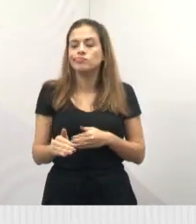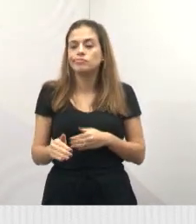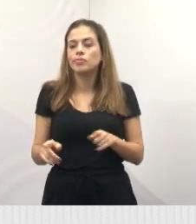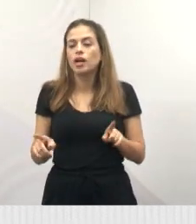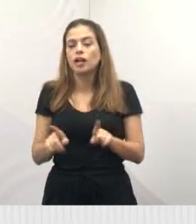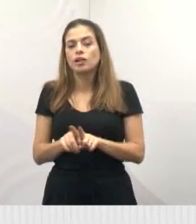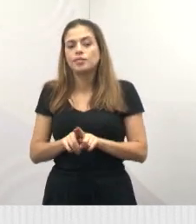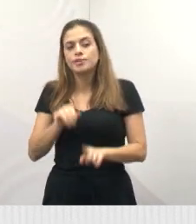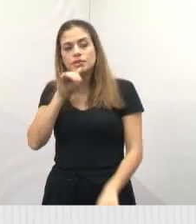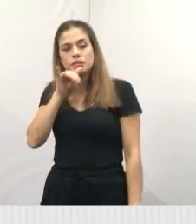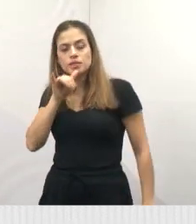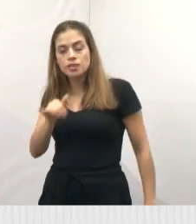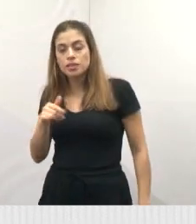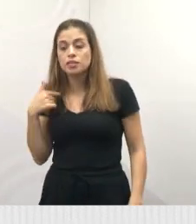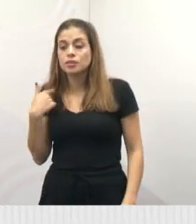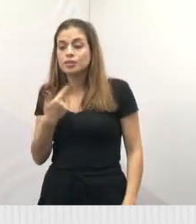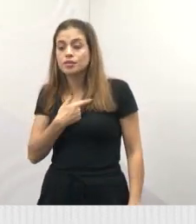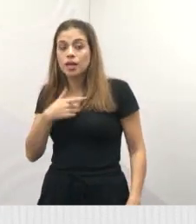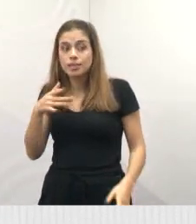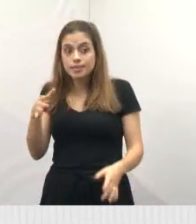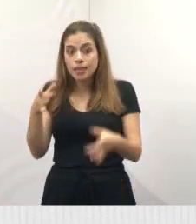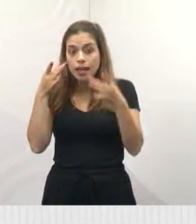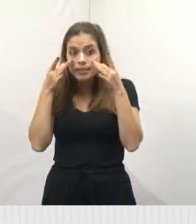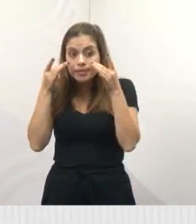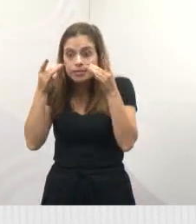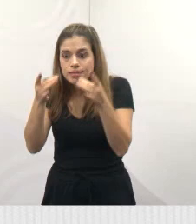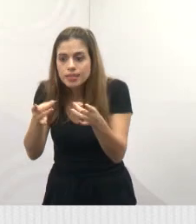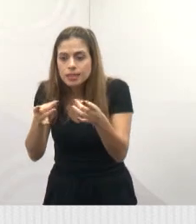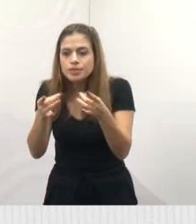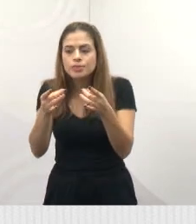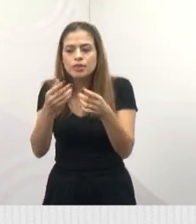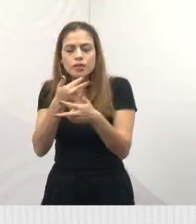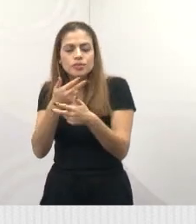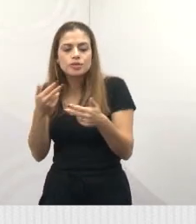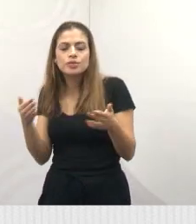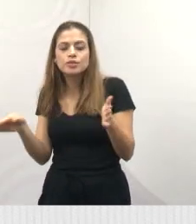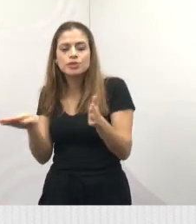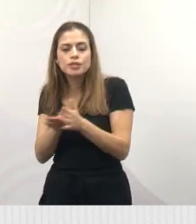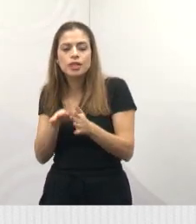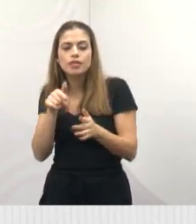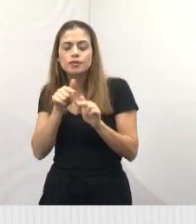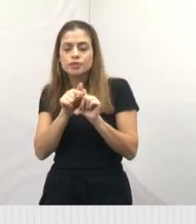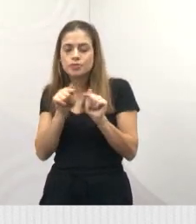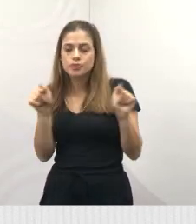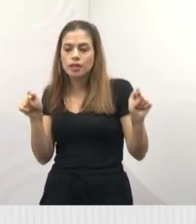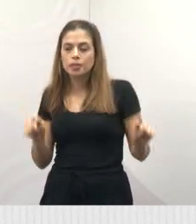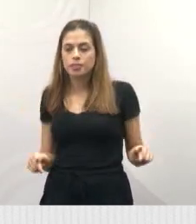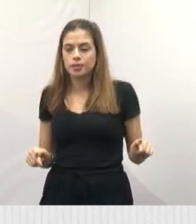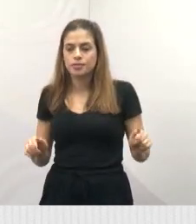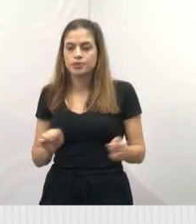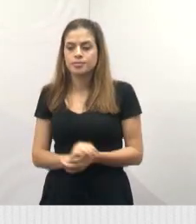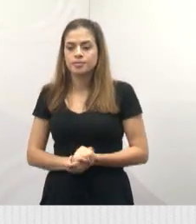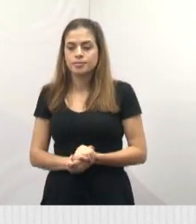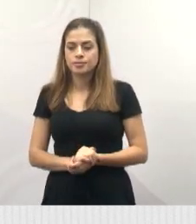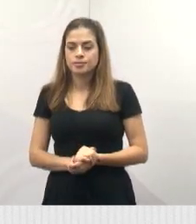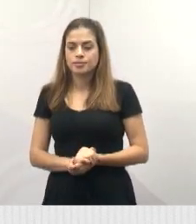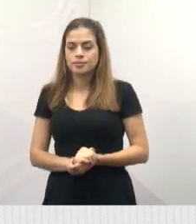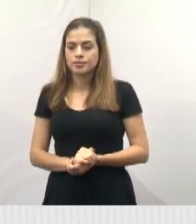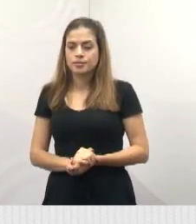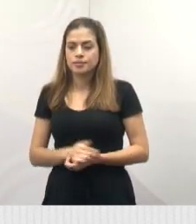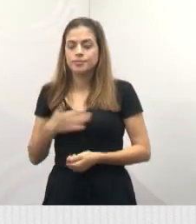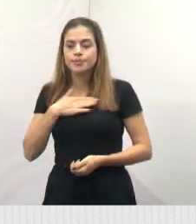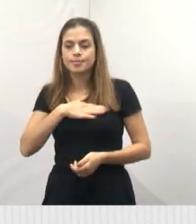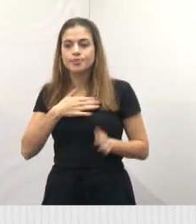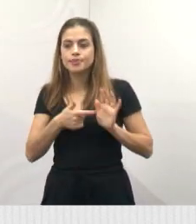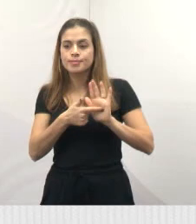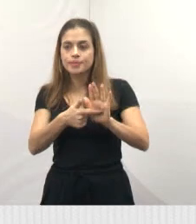e dizer que a gente está sempre atento às demandas que chegam em nosso gabinete. Gostaria de colocar